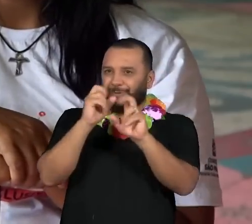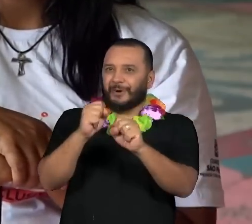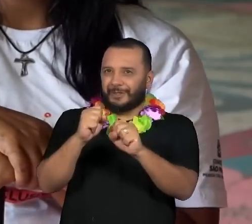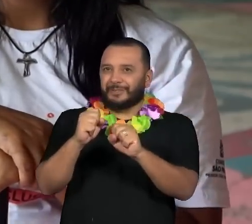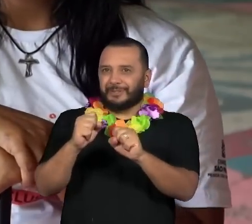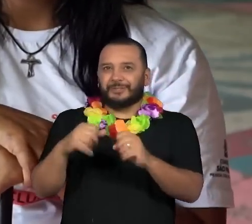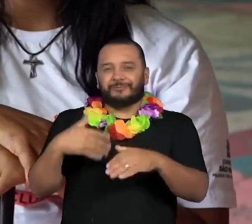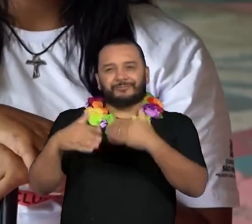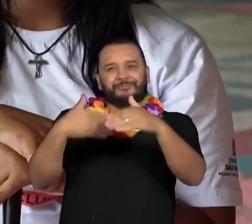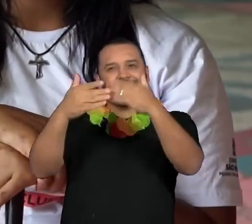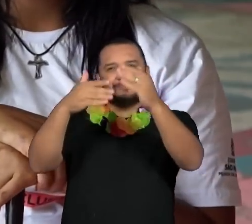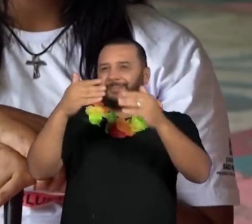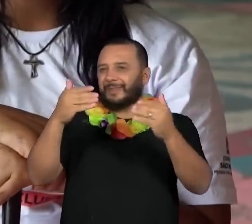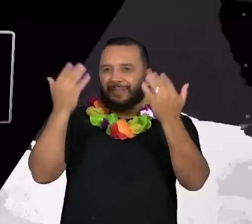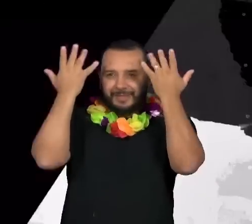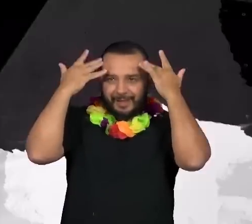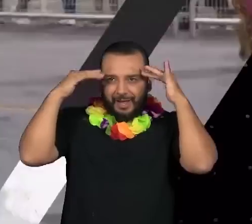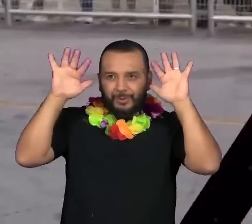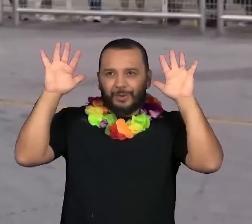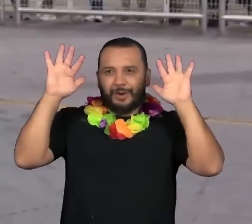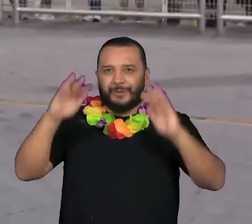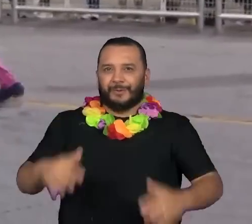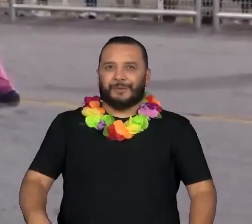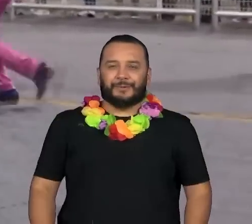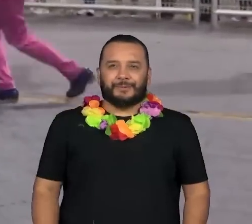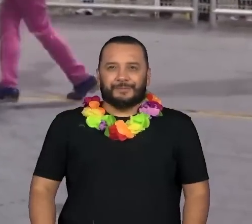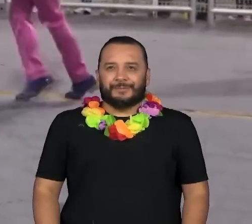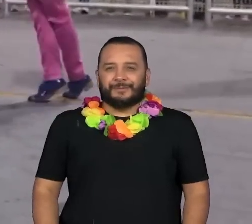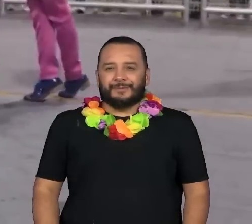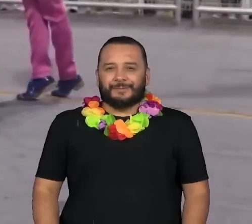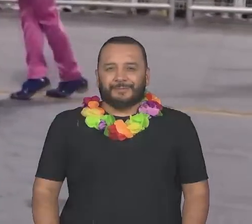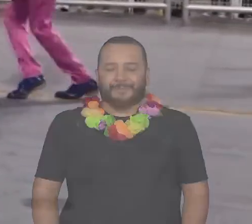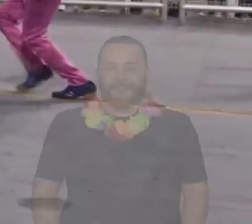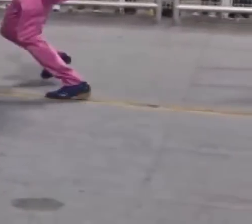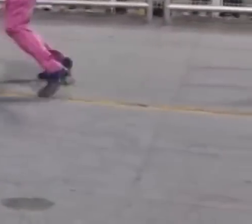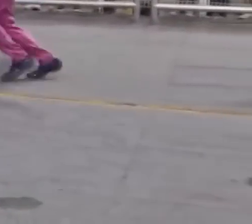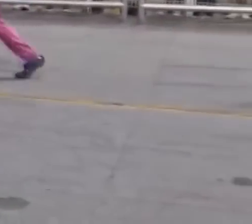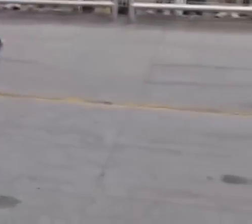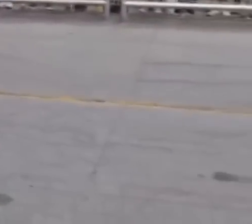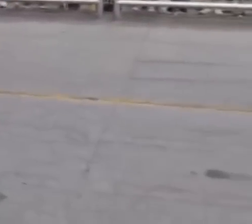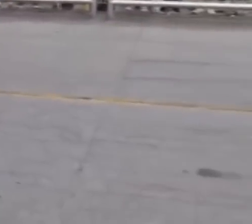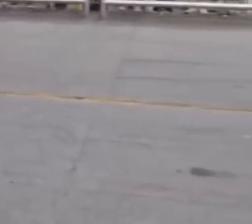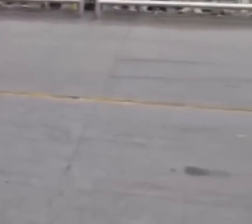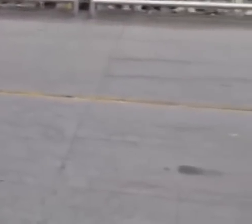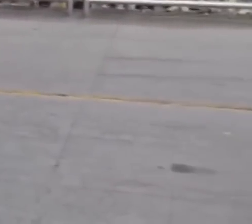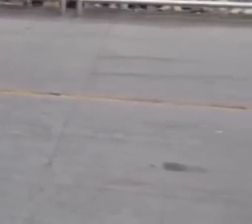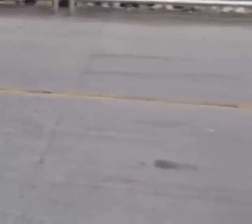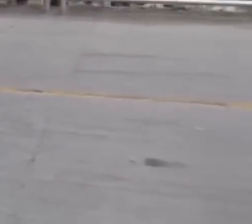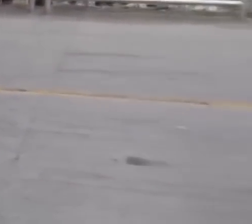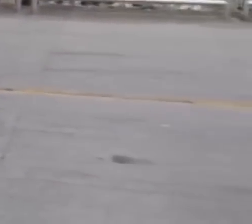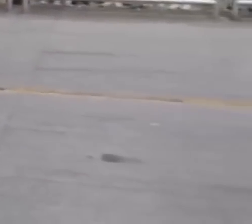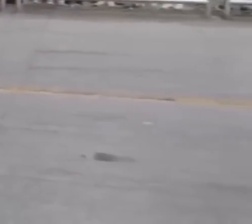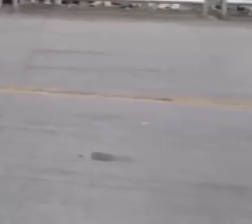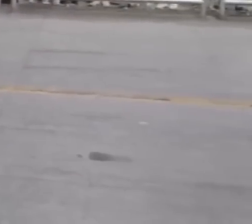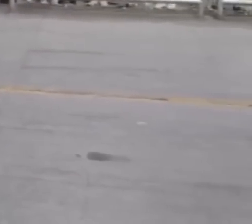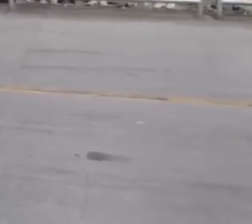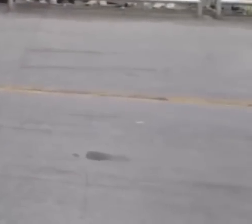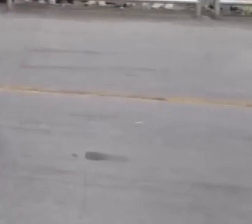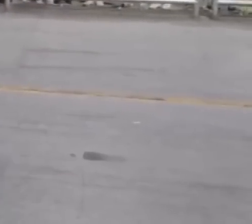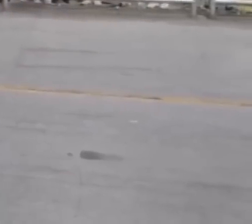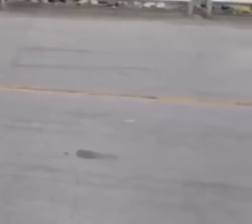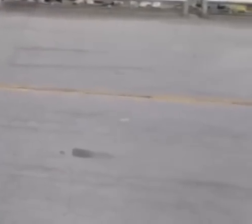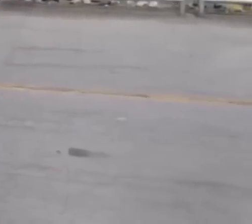coisa flui naturalmente. A Brasilândia vem mostrando seu carnaval, um mundo novo